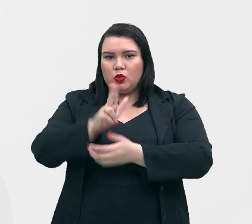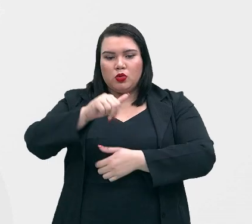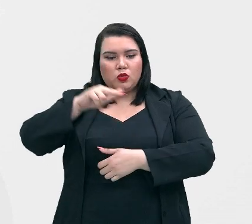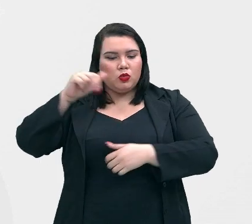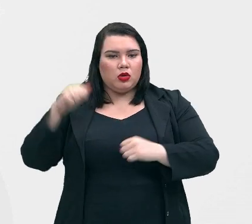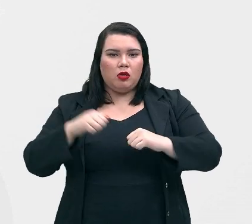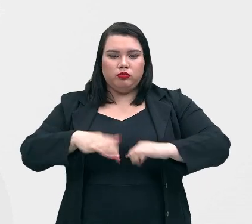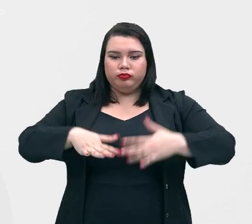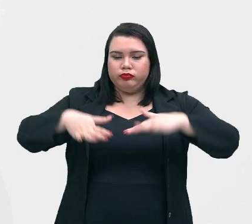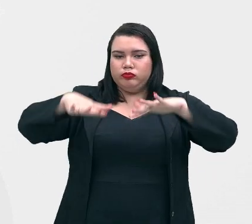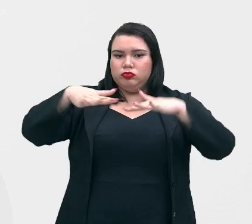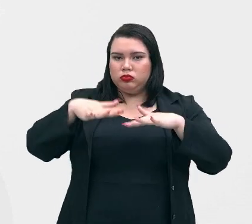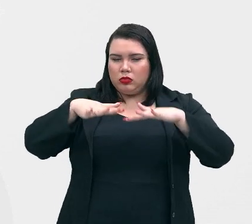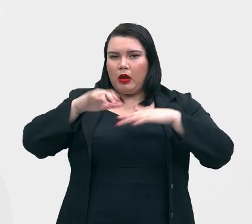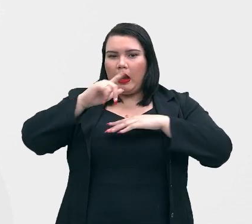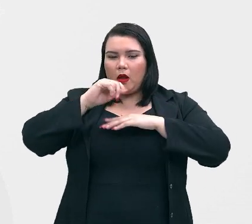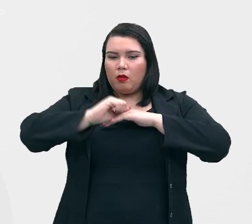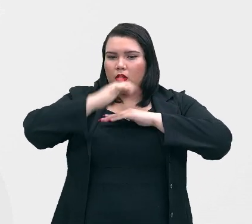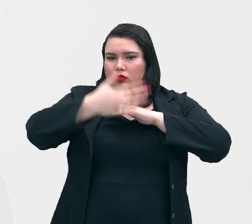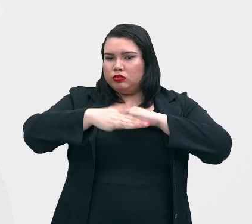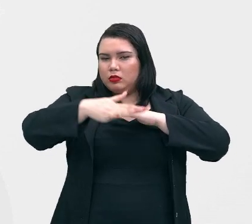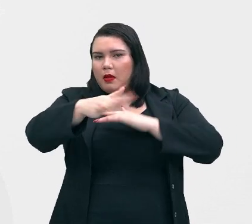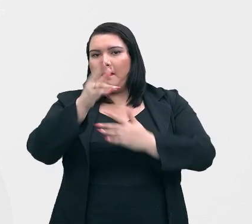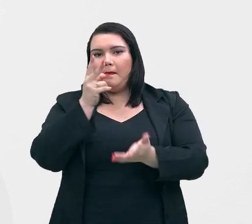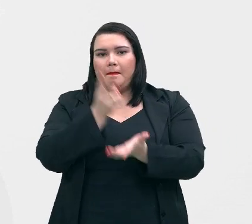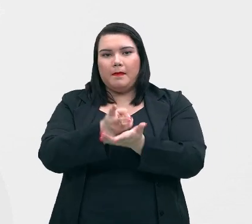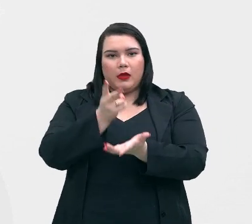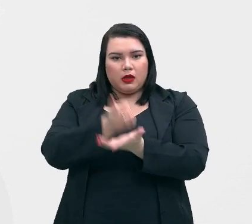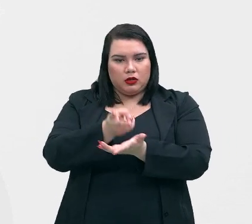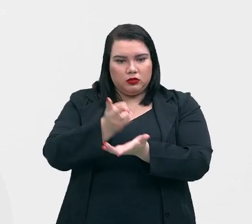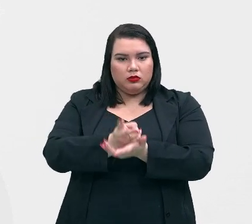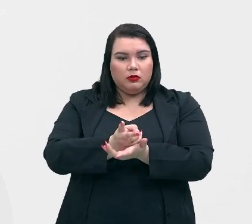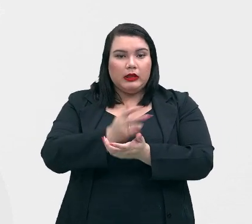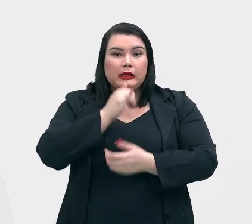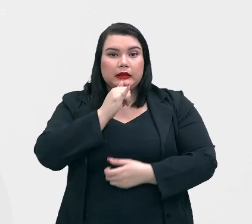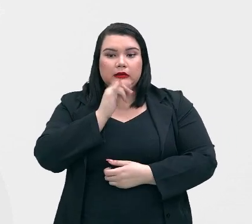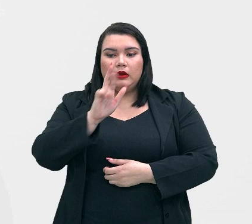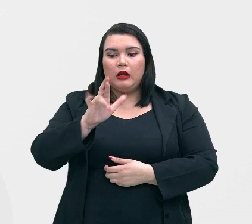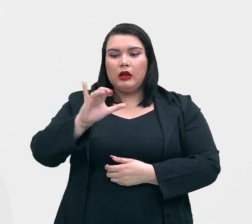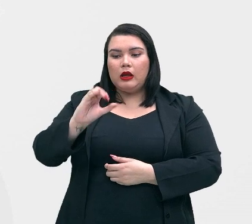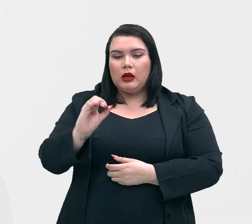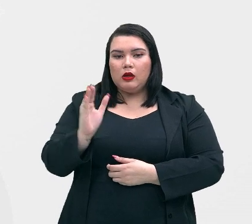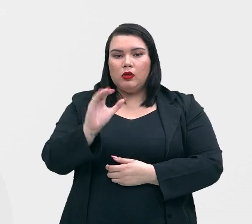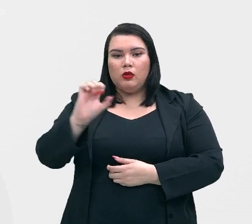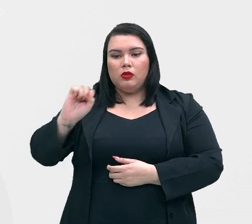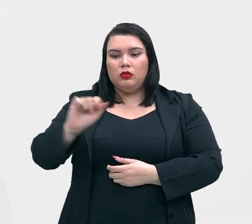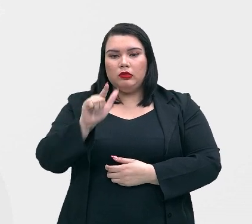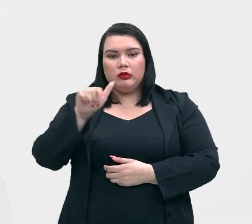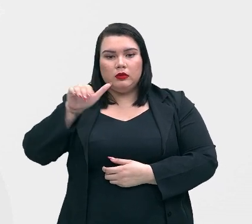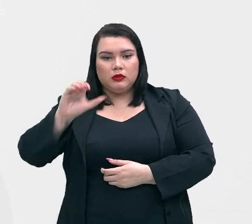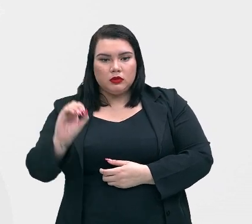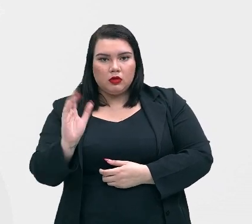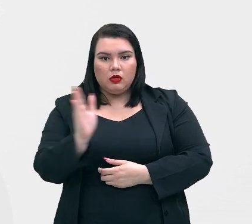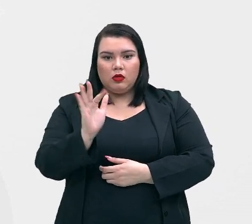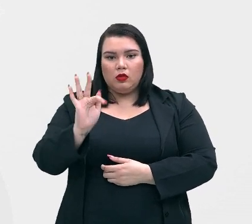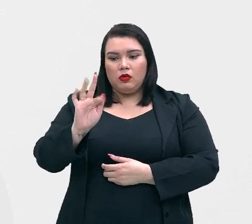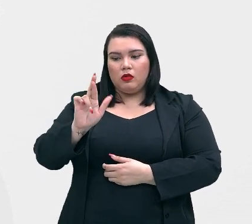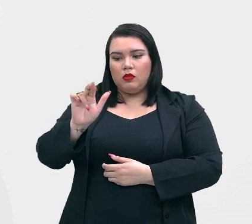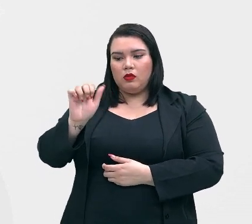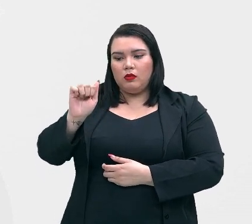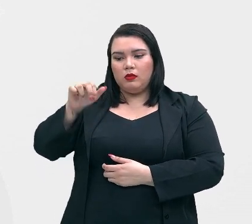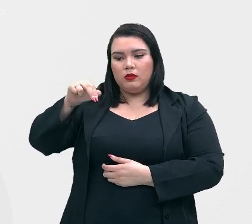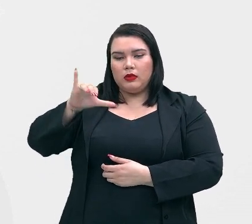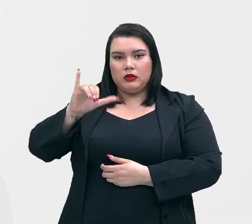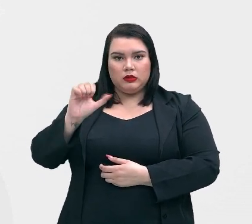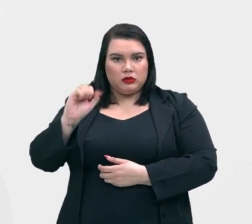permanentes, né? Mesmo aí na época da estiagem, como, por exemplo, o Rio São Francisco, tá? Também teremos os rios intermitentes,